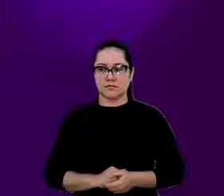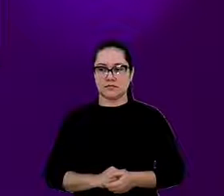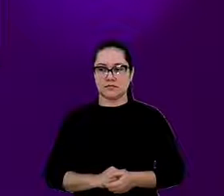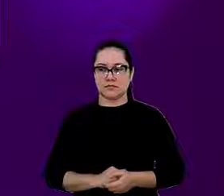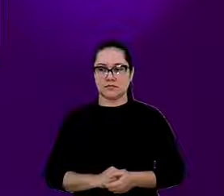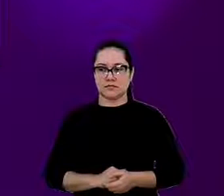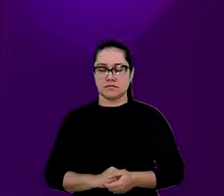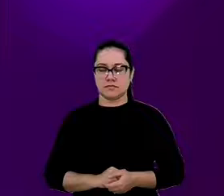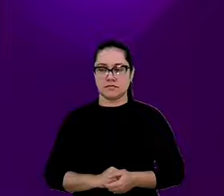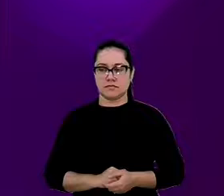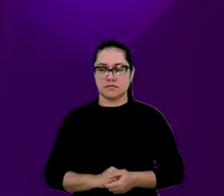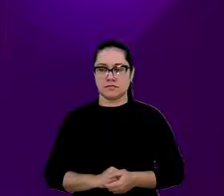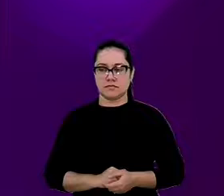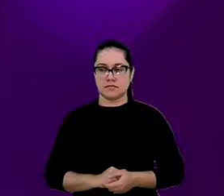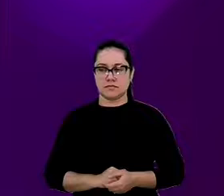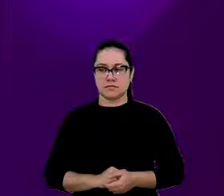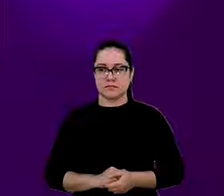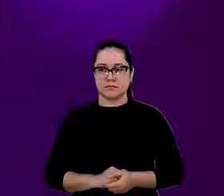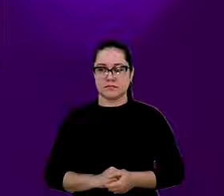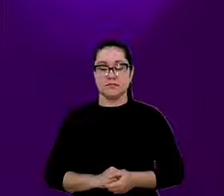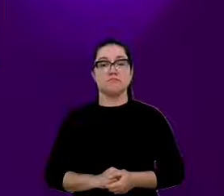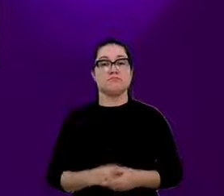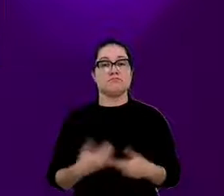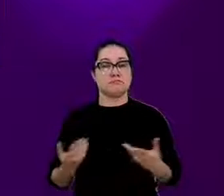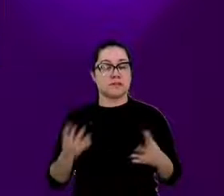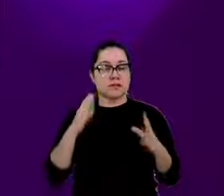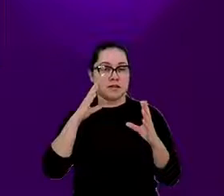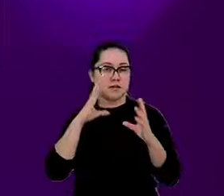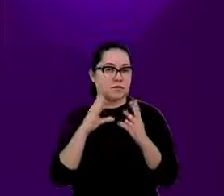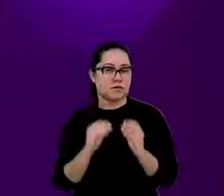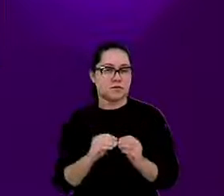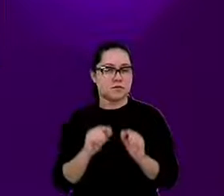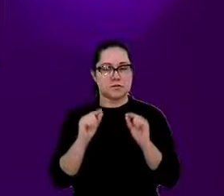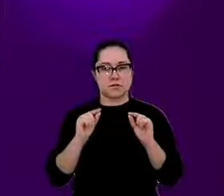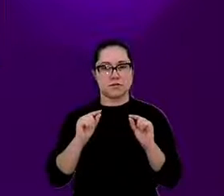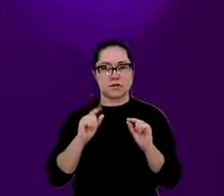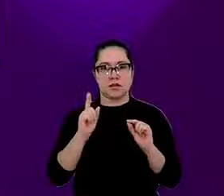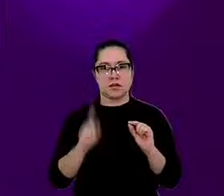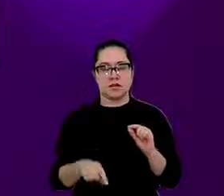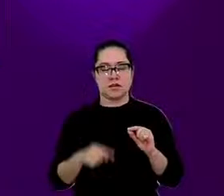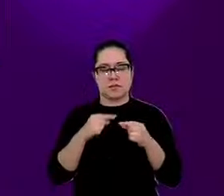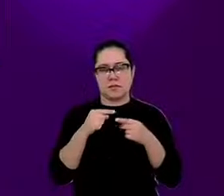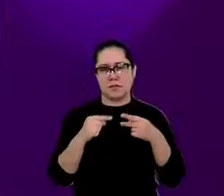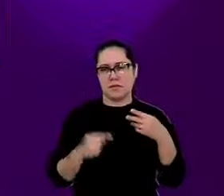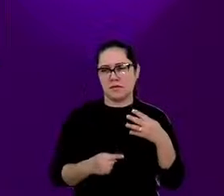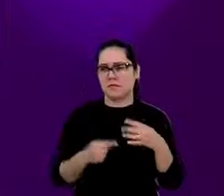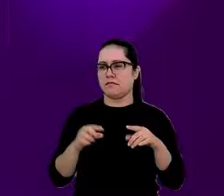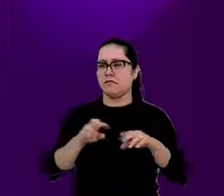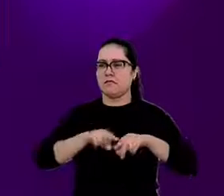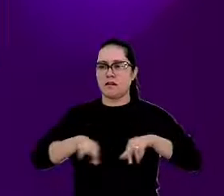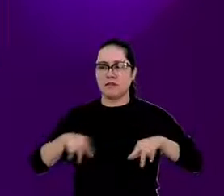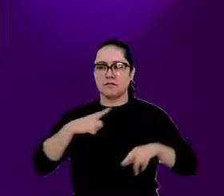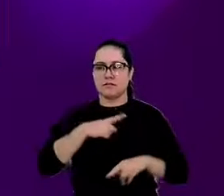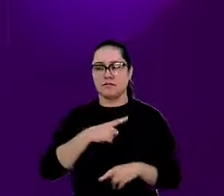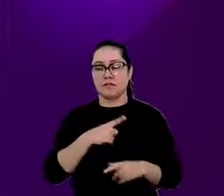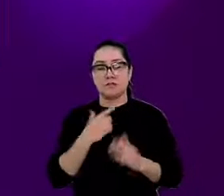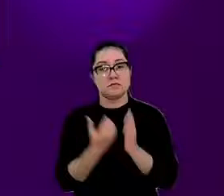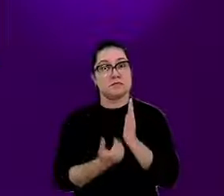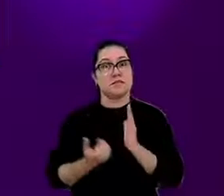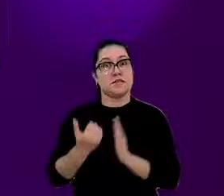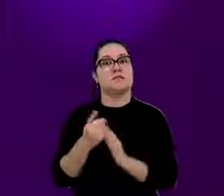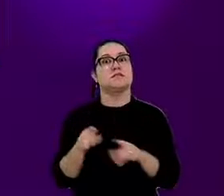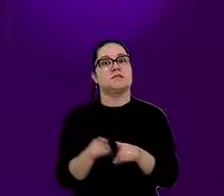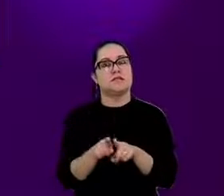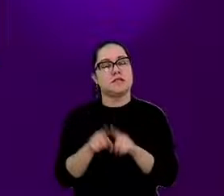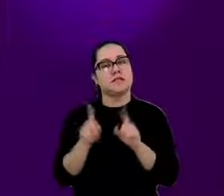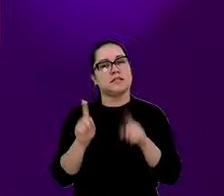que os nossos pacientes são submetidos. Resumo aqui para vocês as aplicações que a gente tem em imagem, que também são crescentes, indo